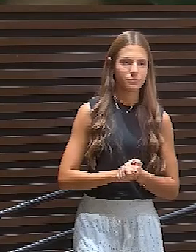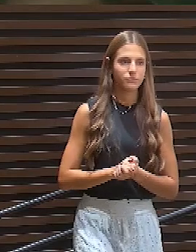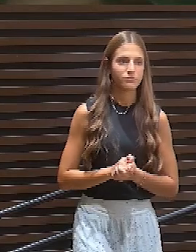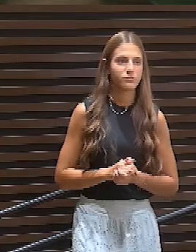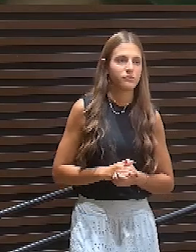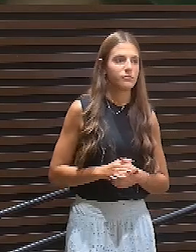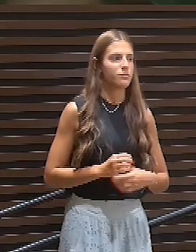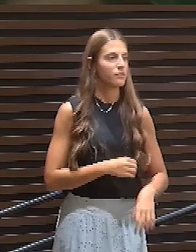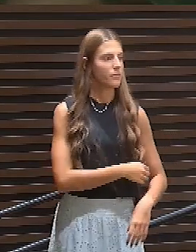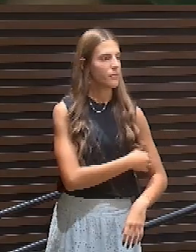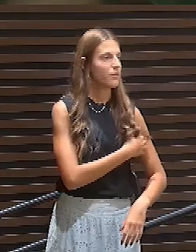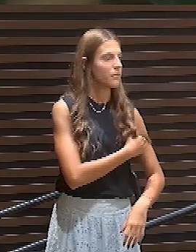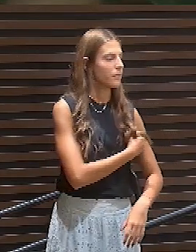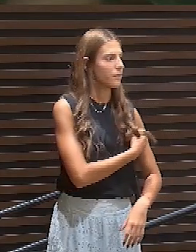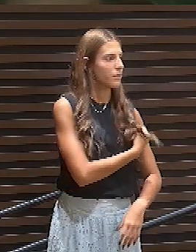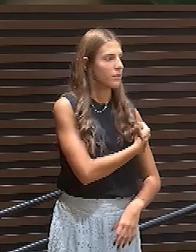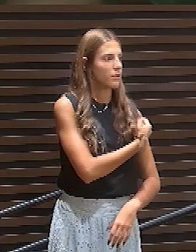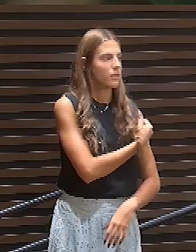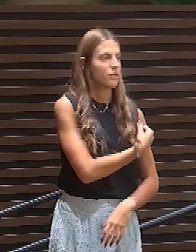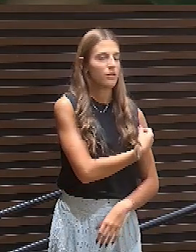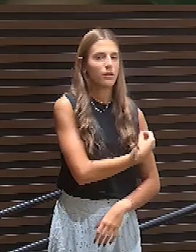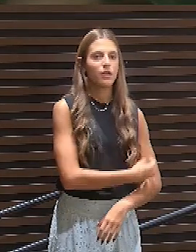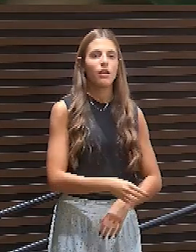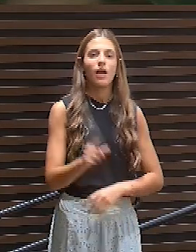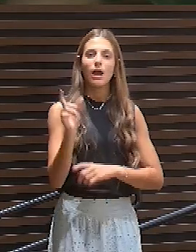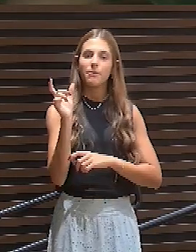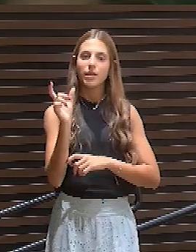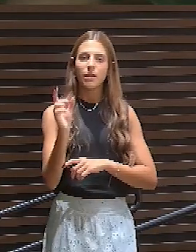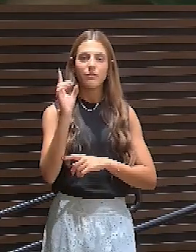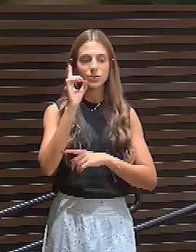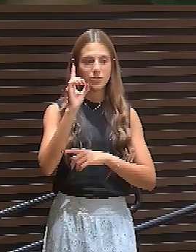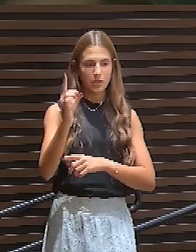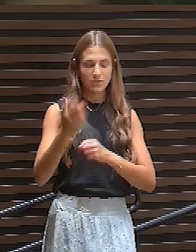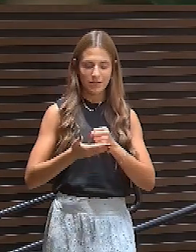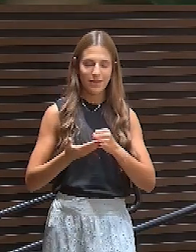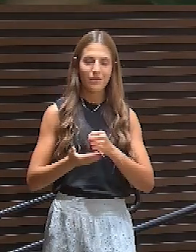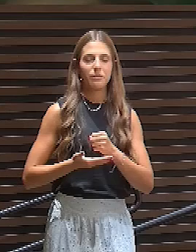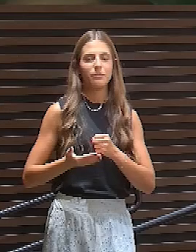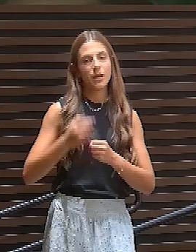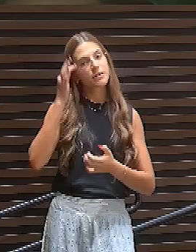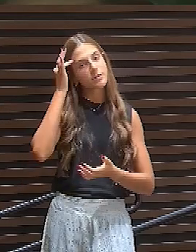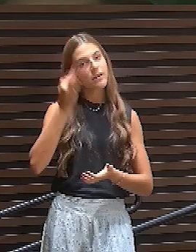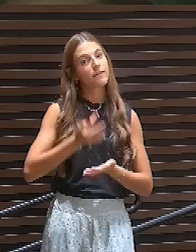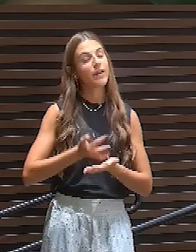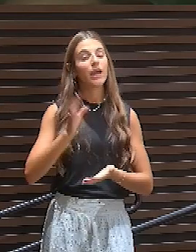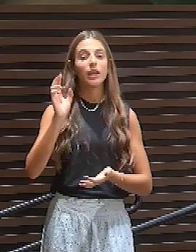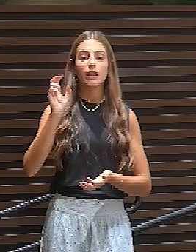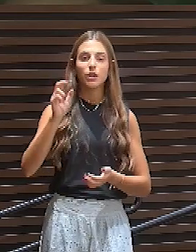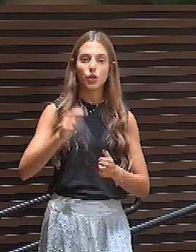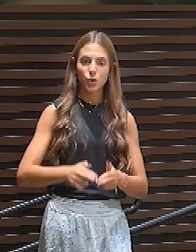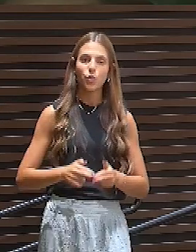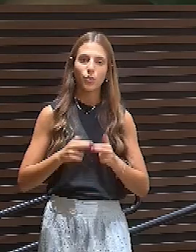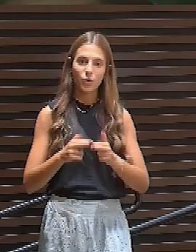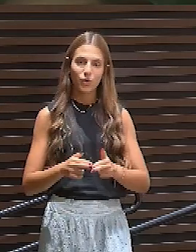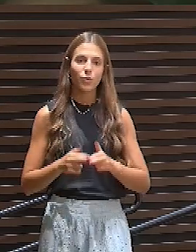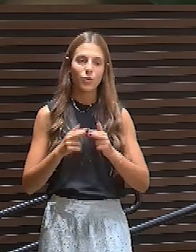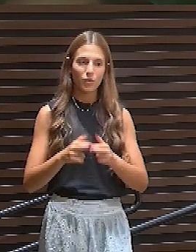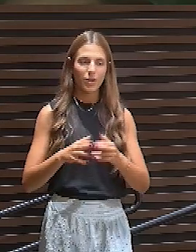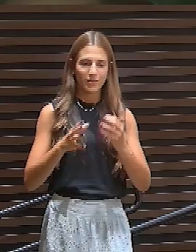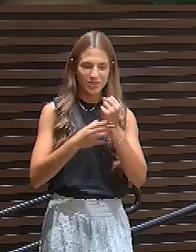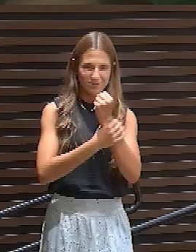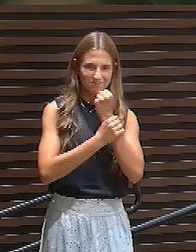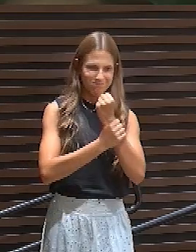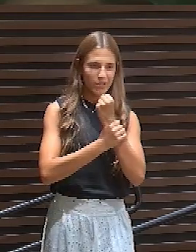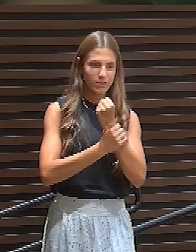A palavra de Deus é o fundamento da fé. E Noé se agarrou a